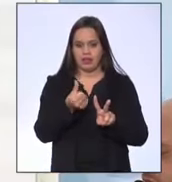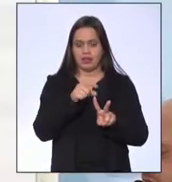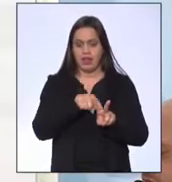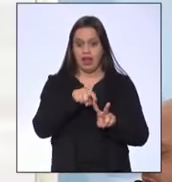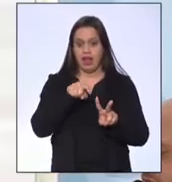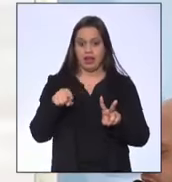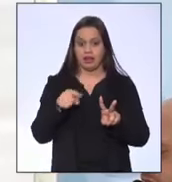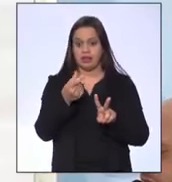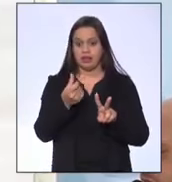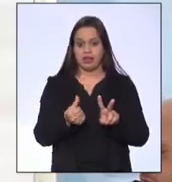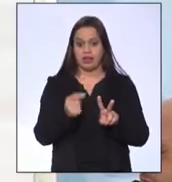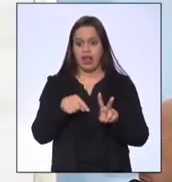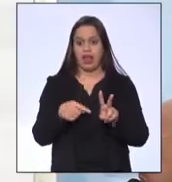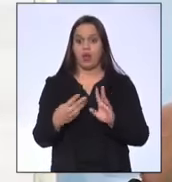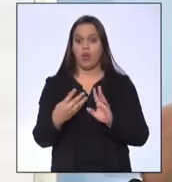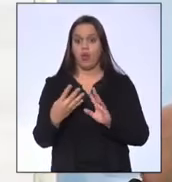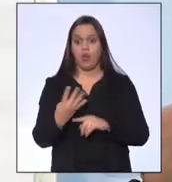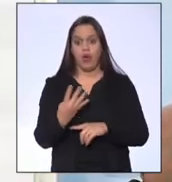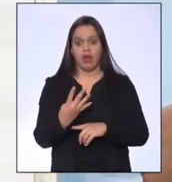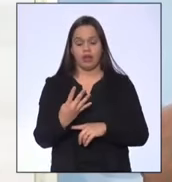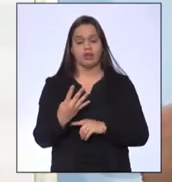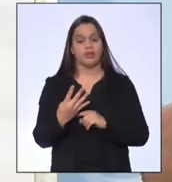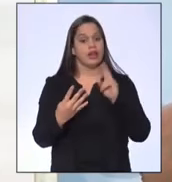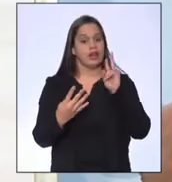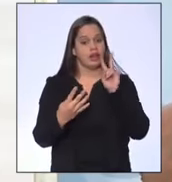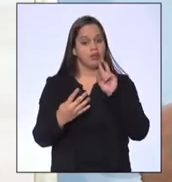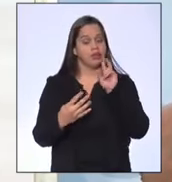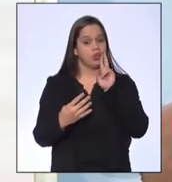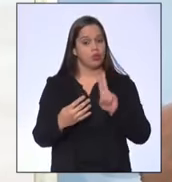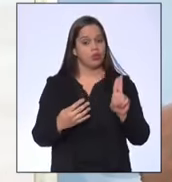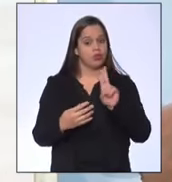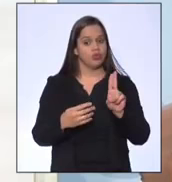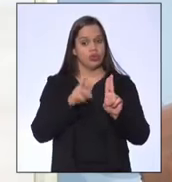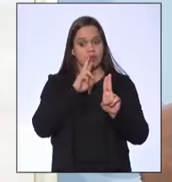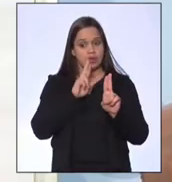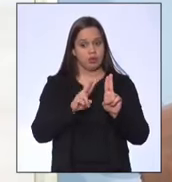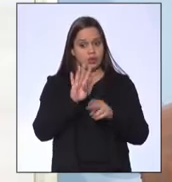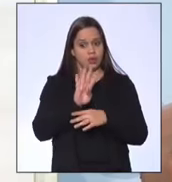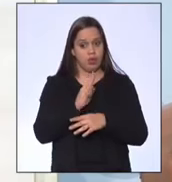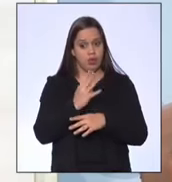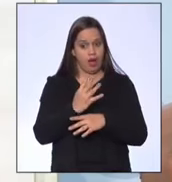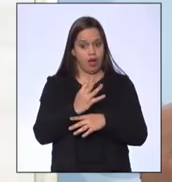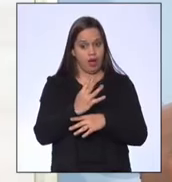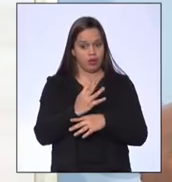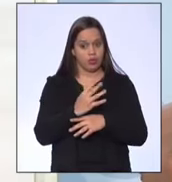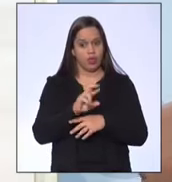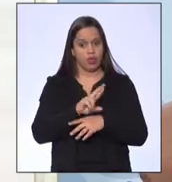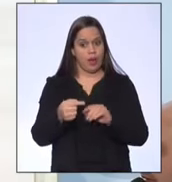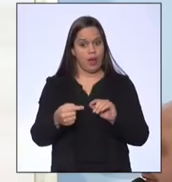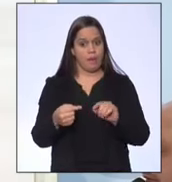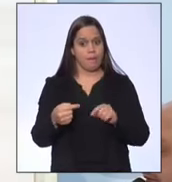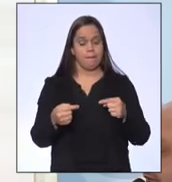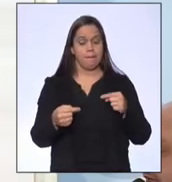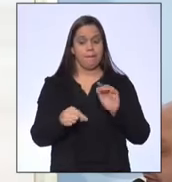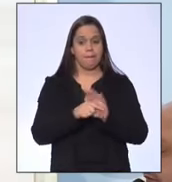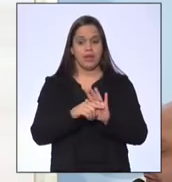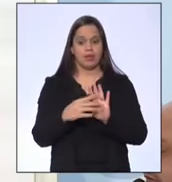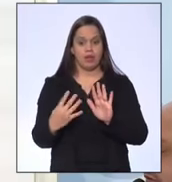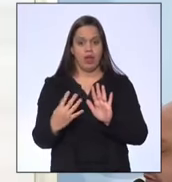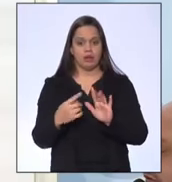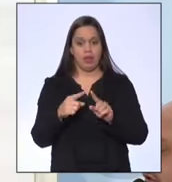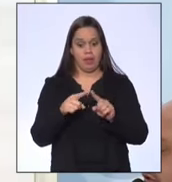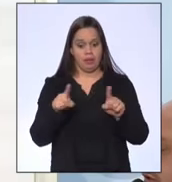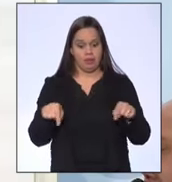é 4. Lembrando que eu estou usando o 4 como resposta, não estou usando também o menos 4, porque a gente está trabalhando com medidas